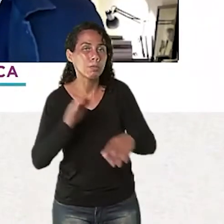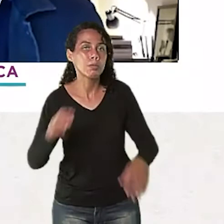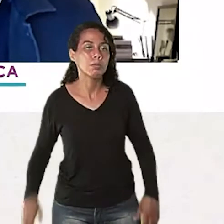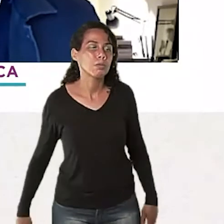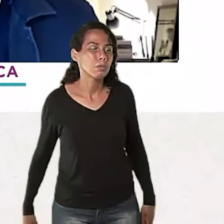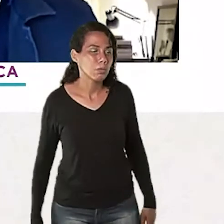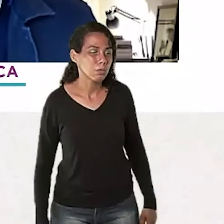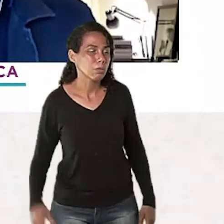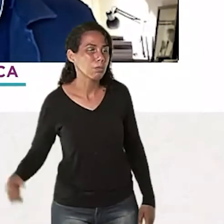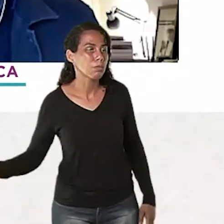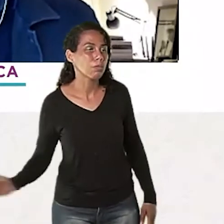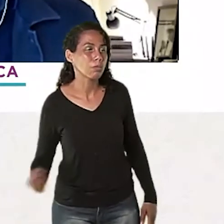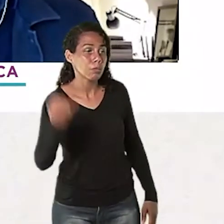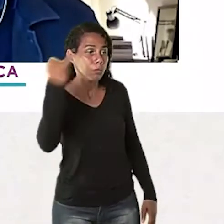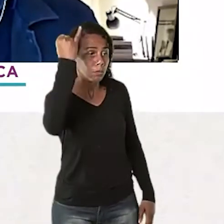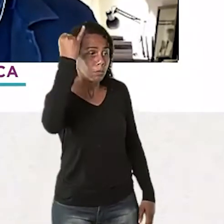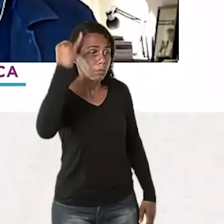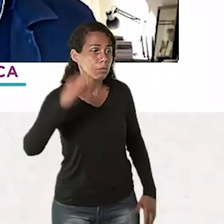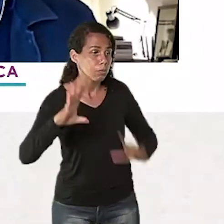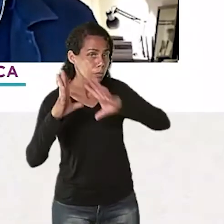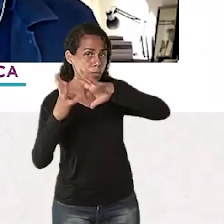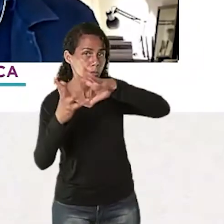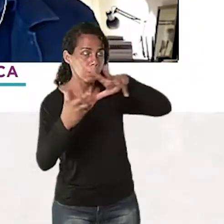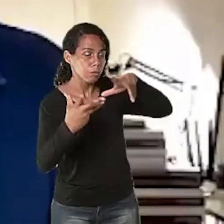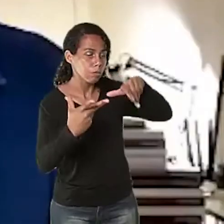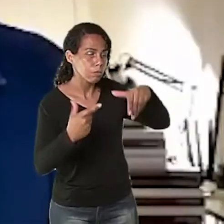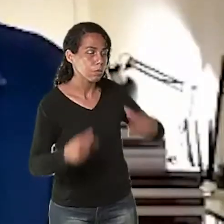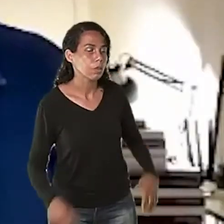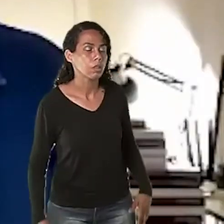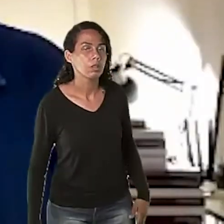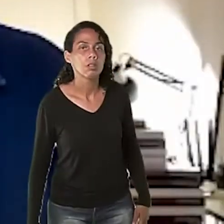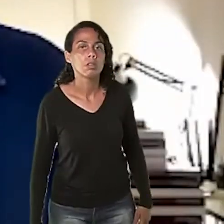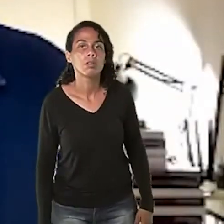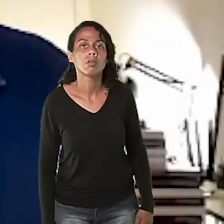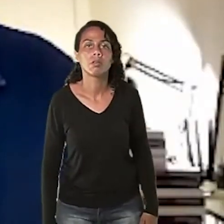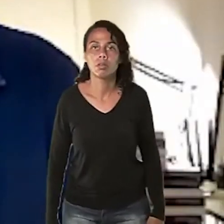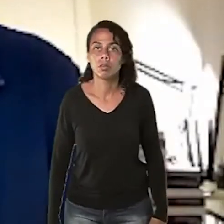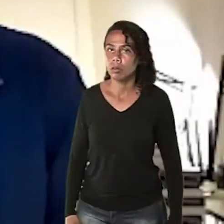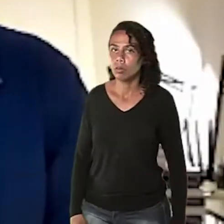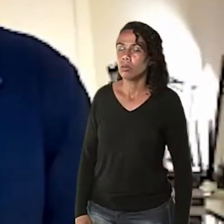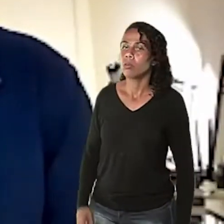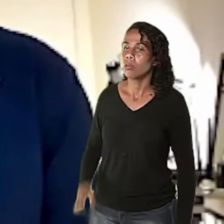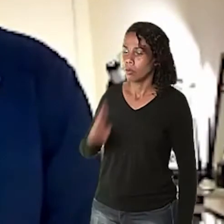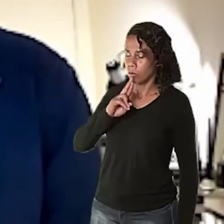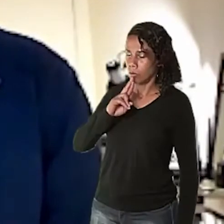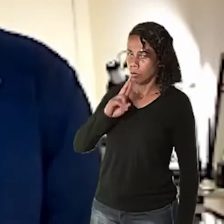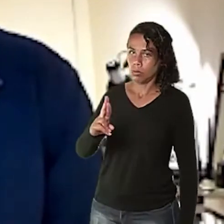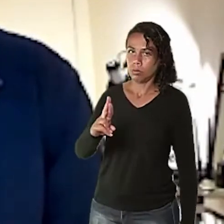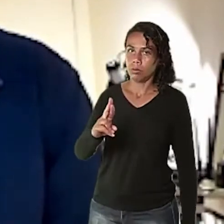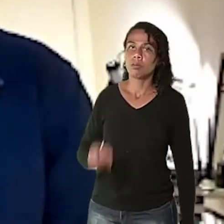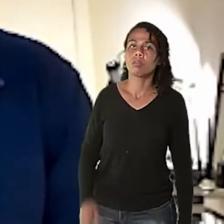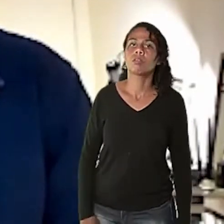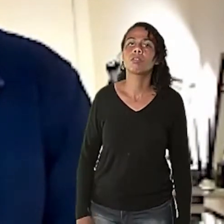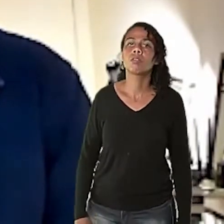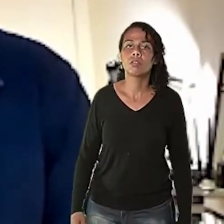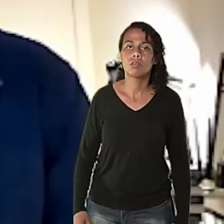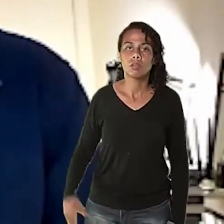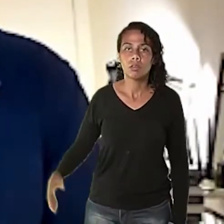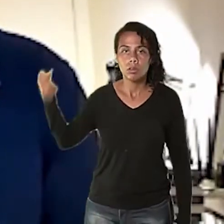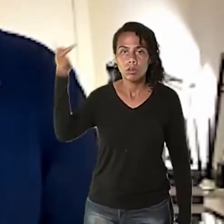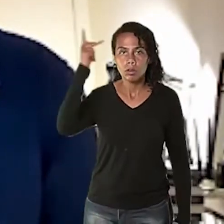Eu acho, inclusive eu vim morar aqui muito por causa disso, né? Eu não vim morar em São Paulo por causa de trabalho, por causa